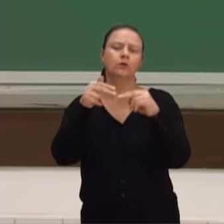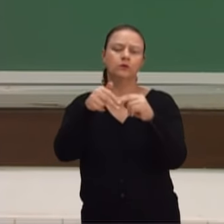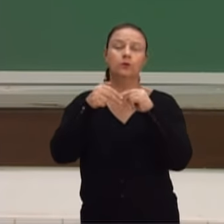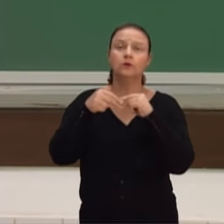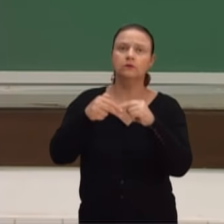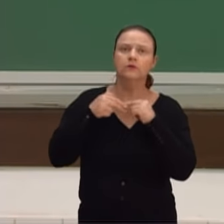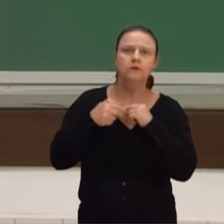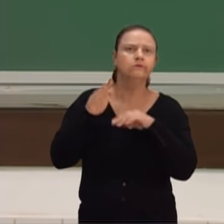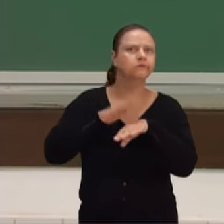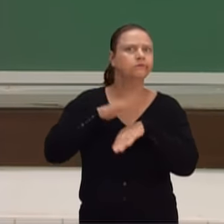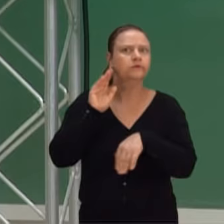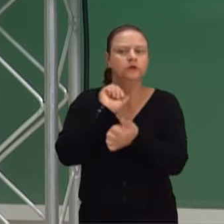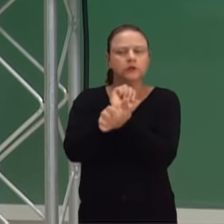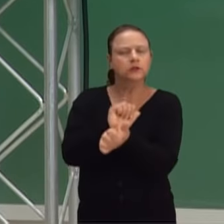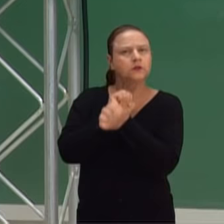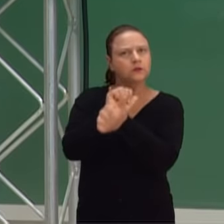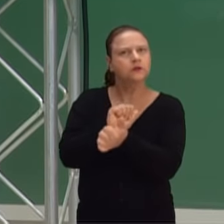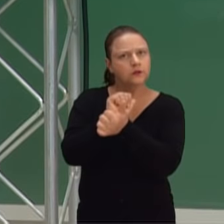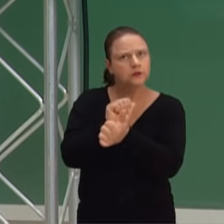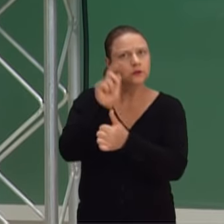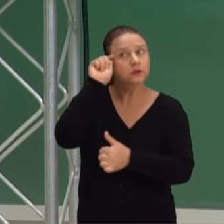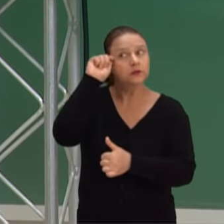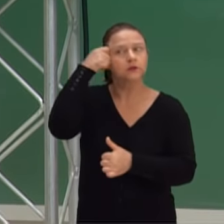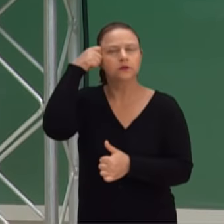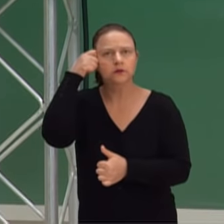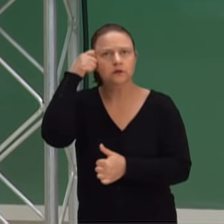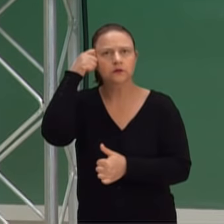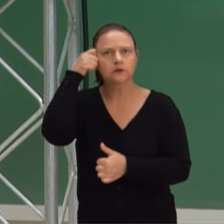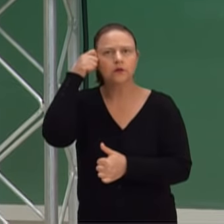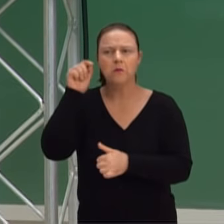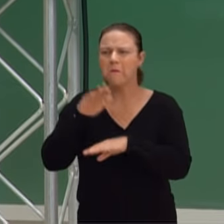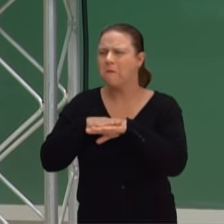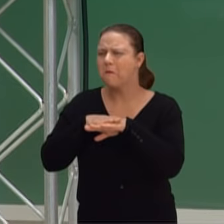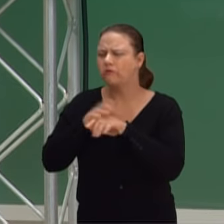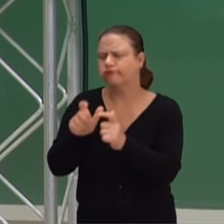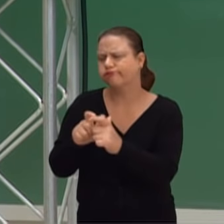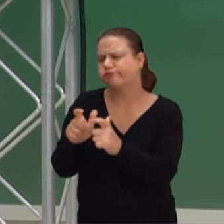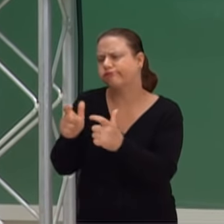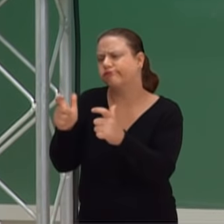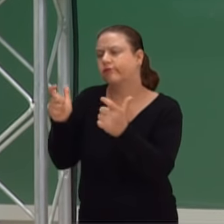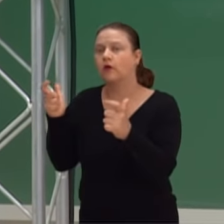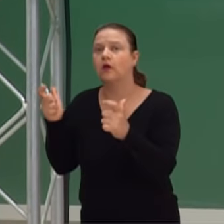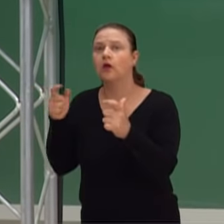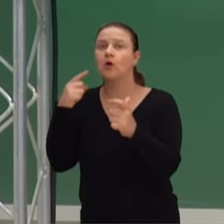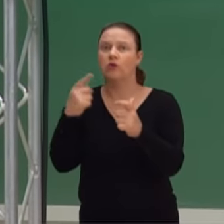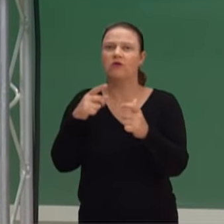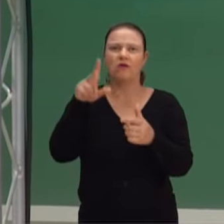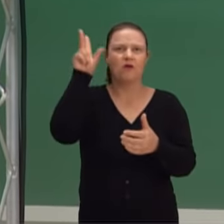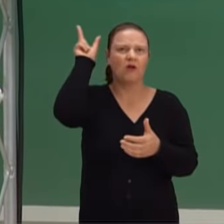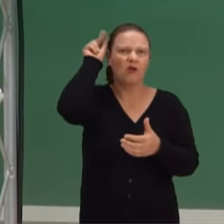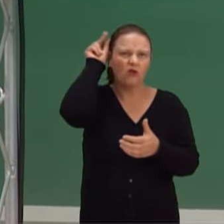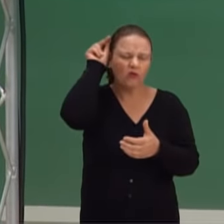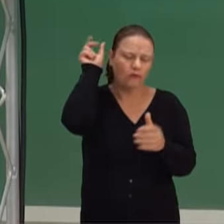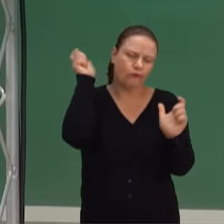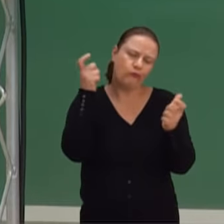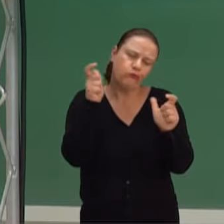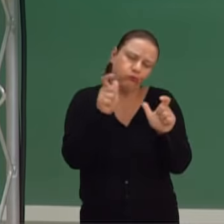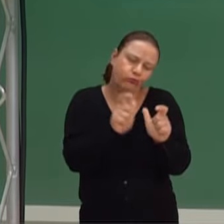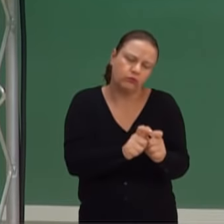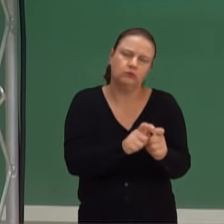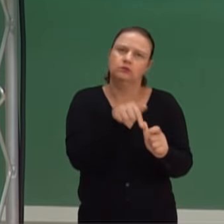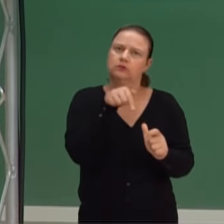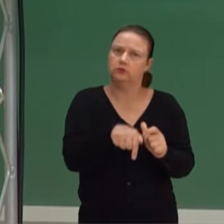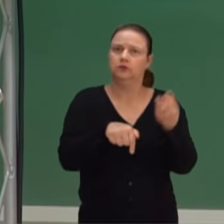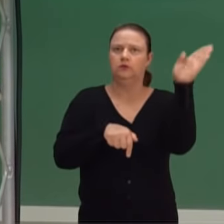para termos mais escravos africanos do que escravos indígenas a partir do século XVII no Brasil. Sobre